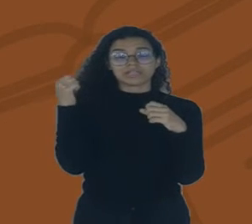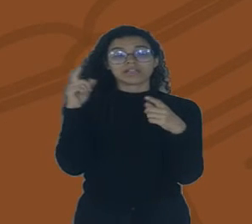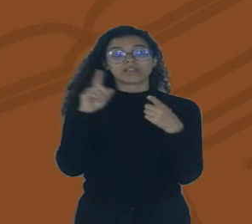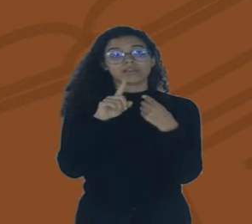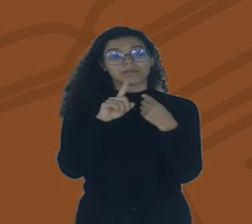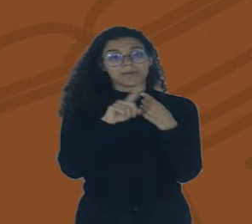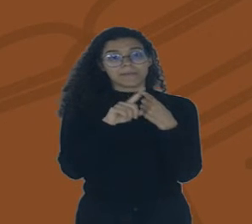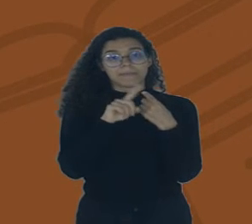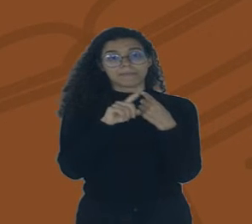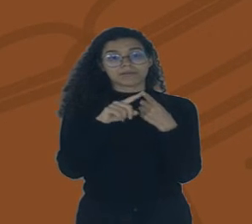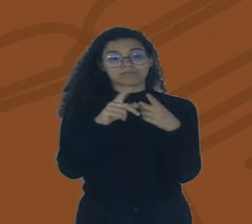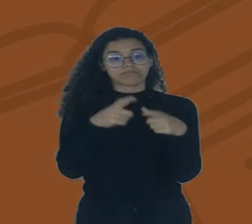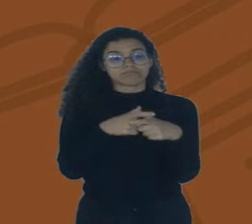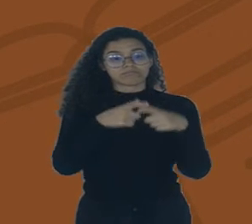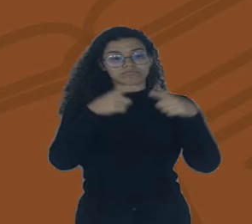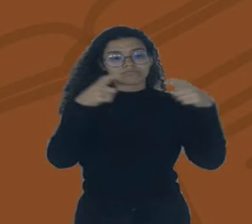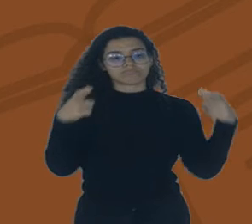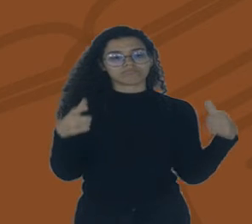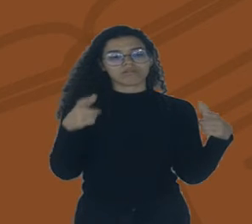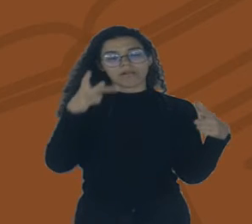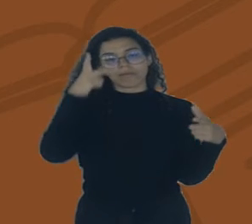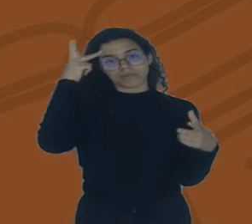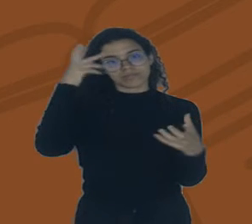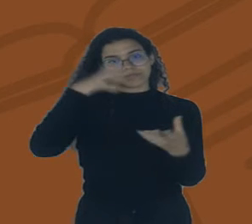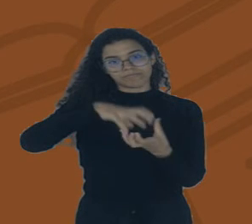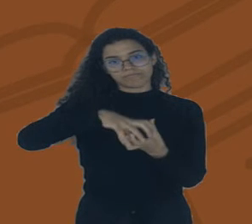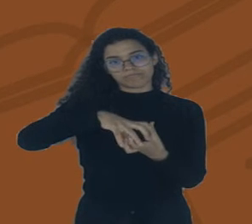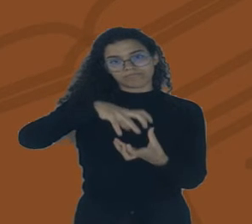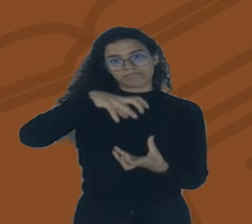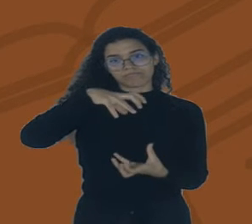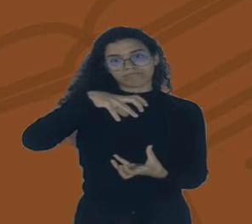acontecem com pessoas com idades